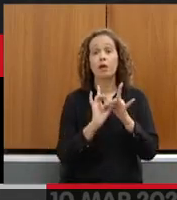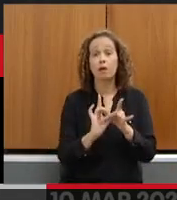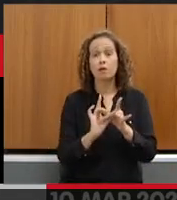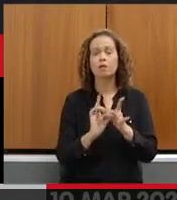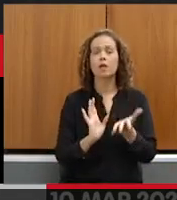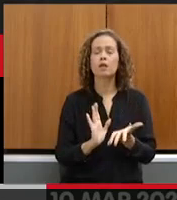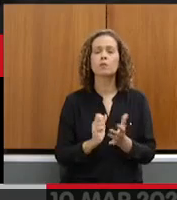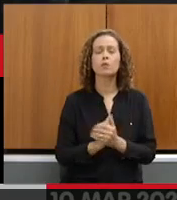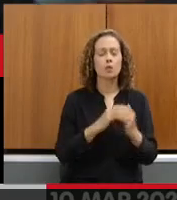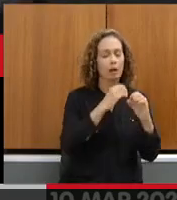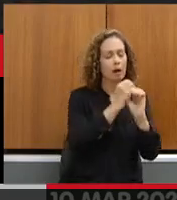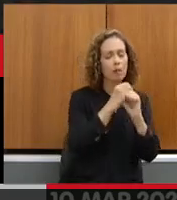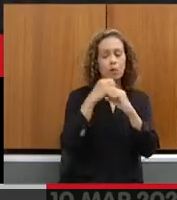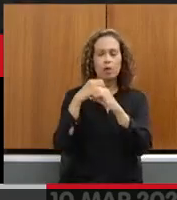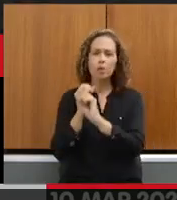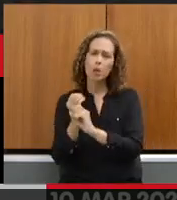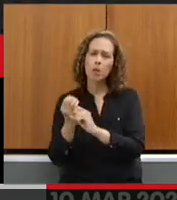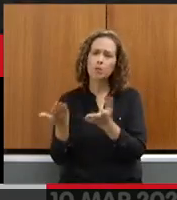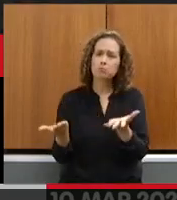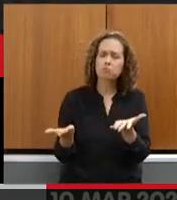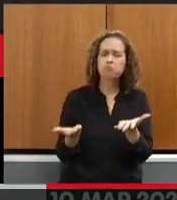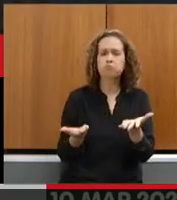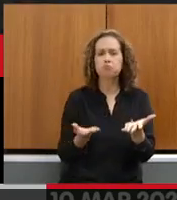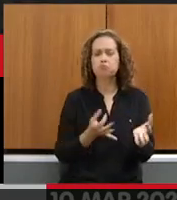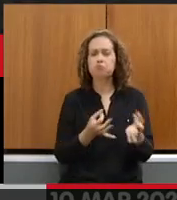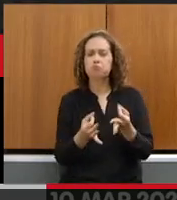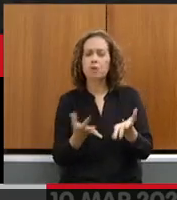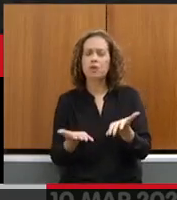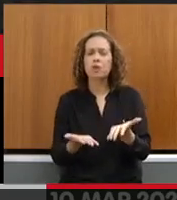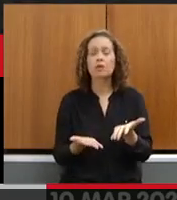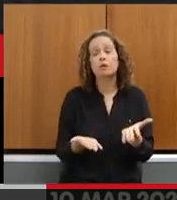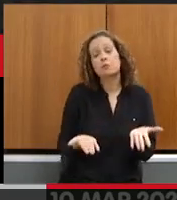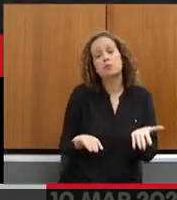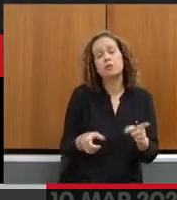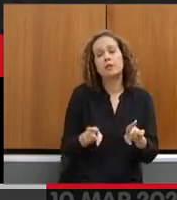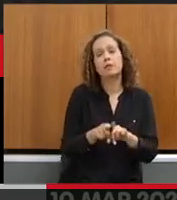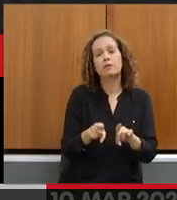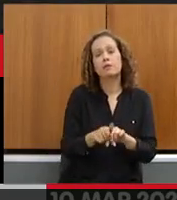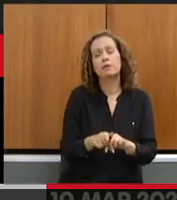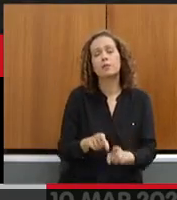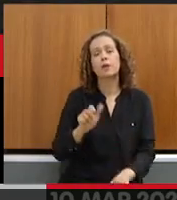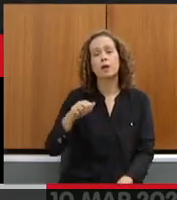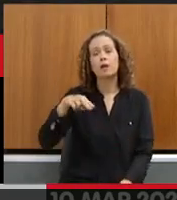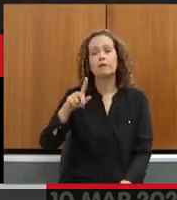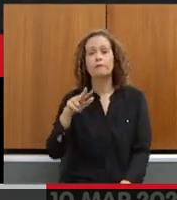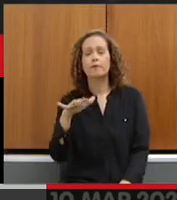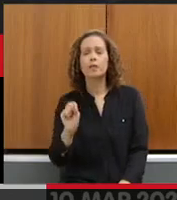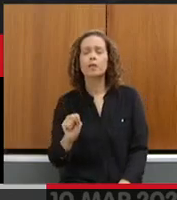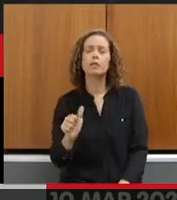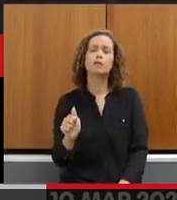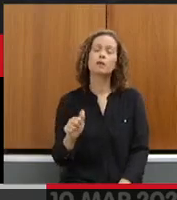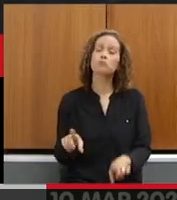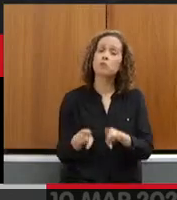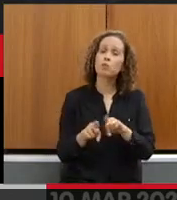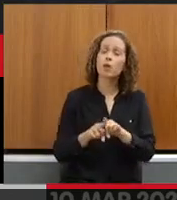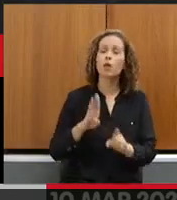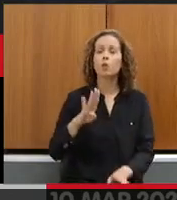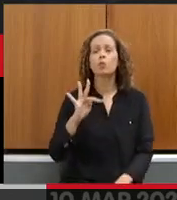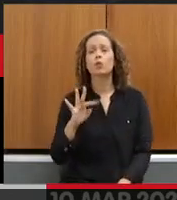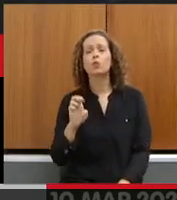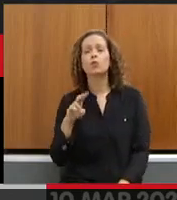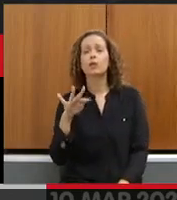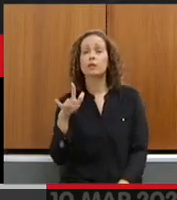esses Laboratórios e a Anvisa Como por exemplo o Butantã que se a